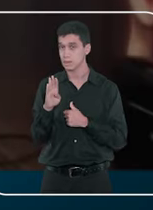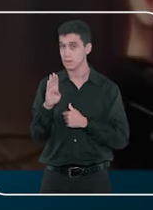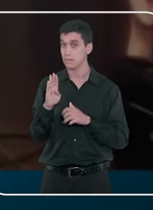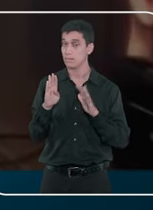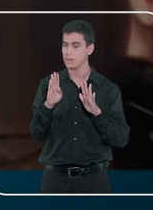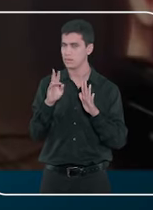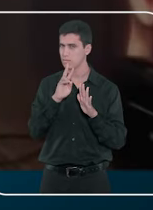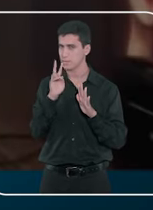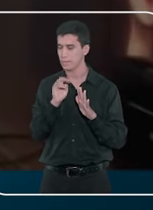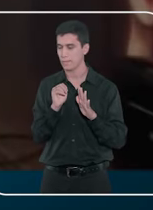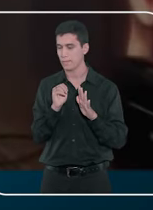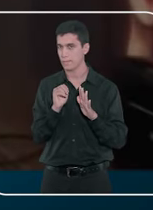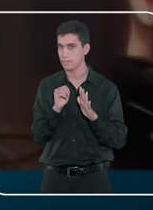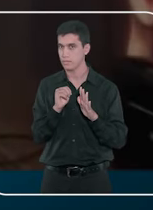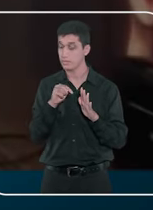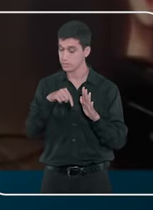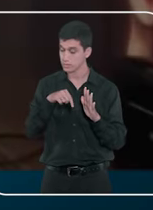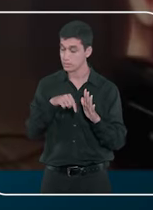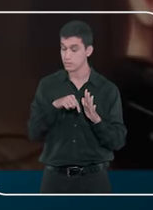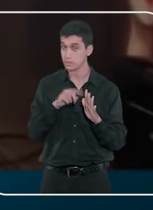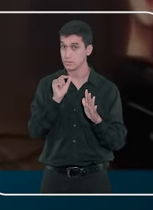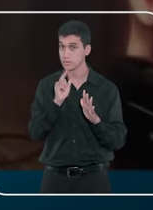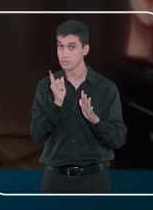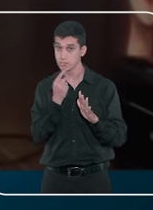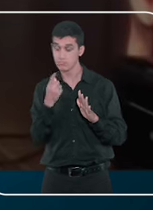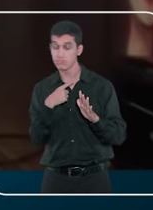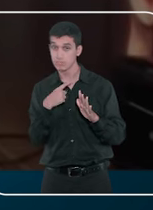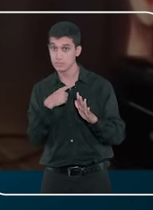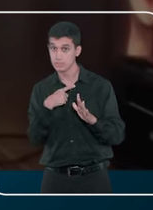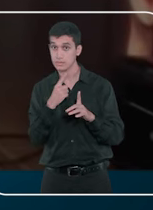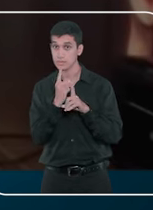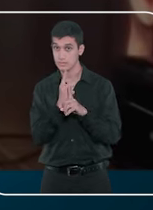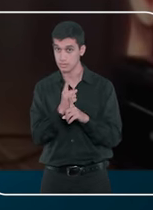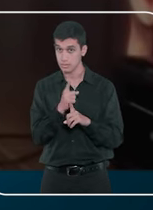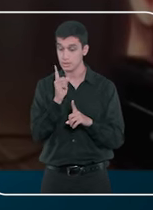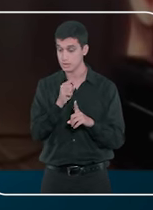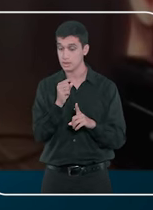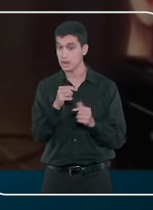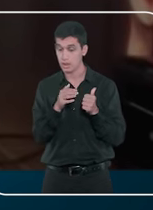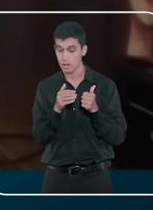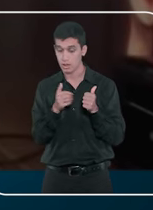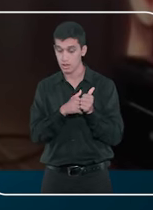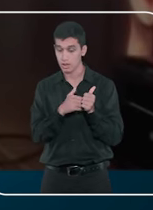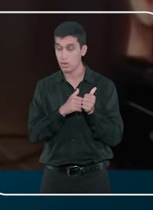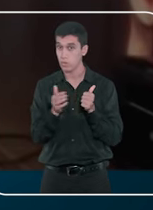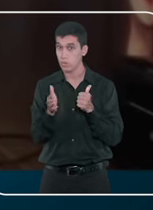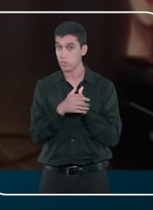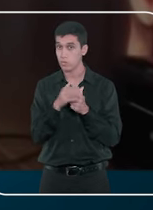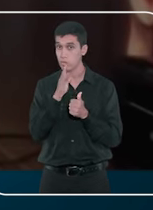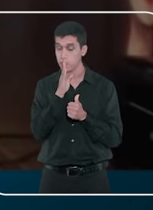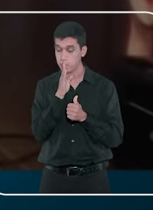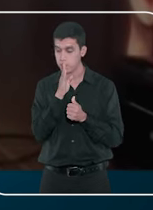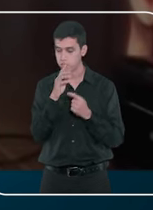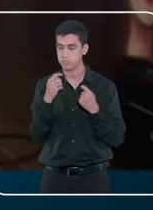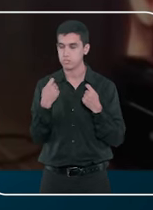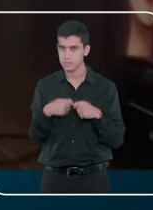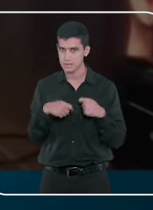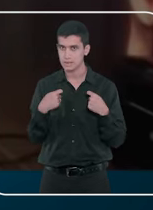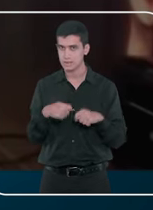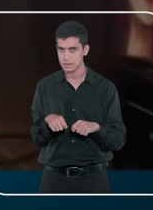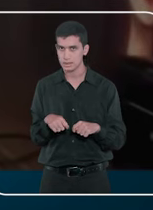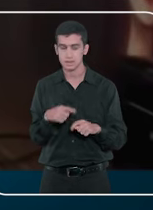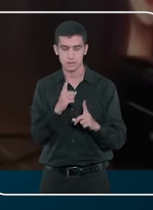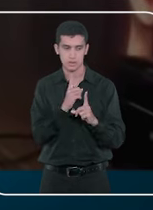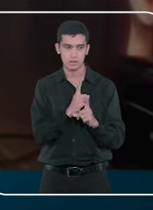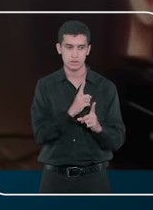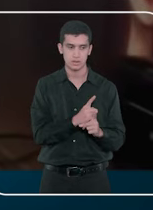Mas vejamos, aqui o que nós temos é que a confidencialidade, ela deve